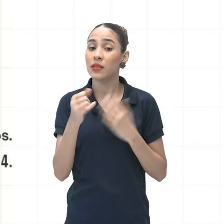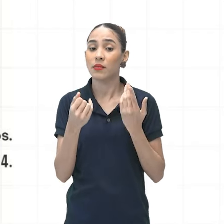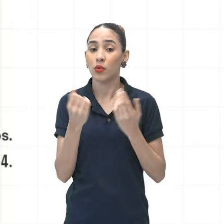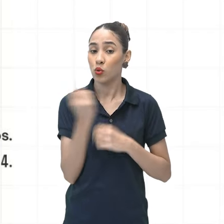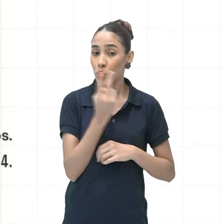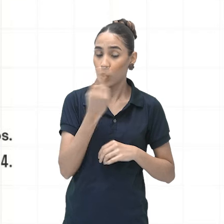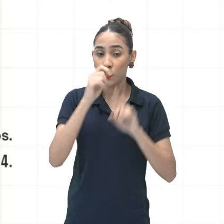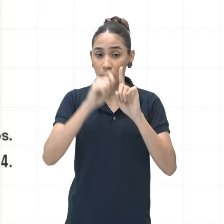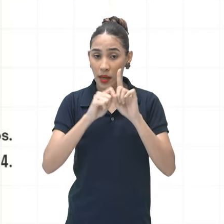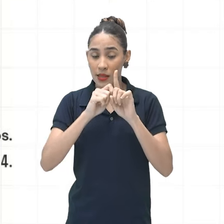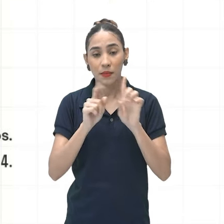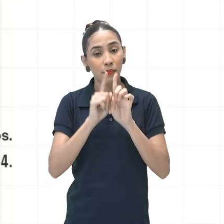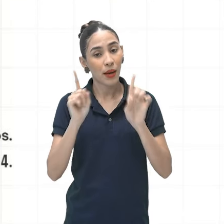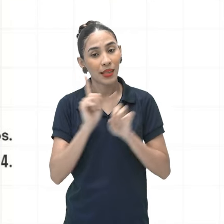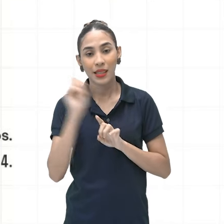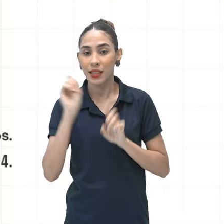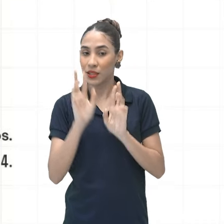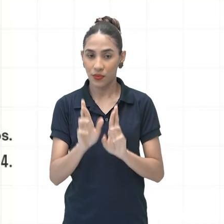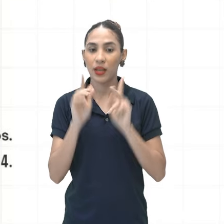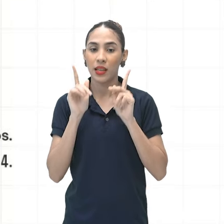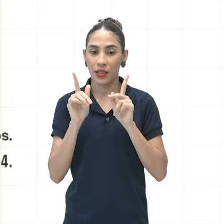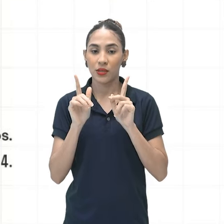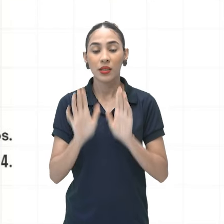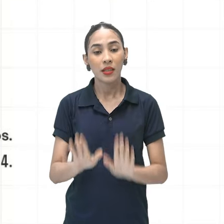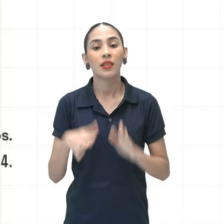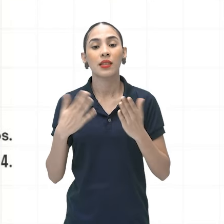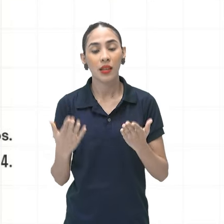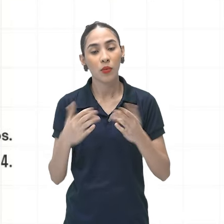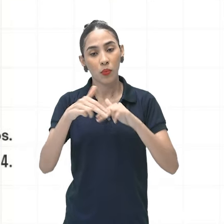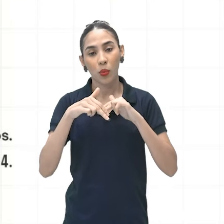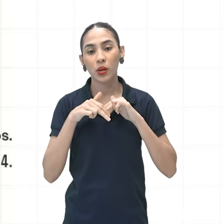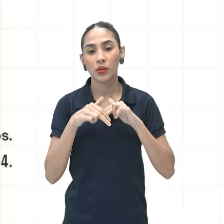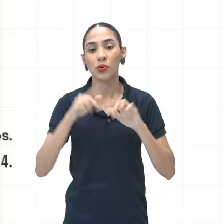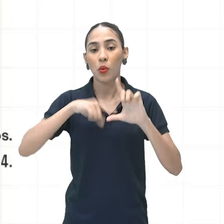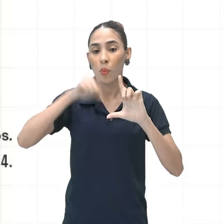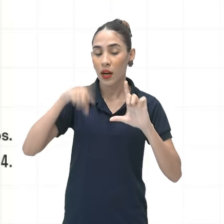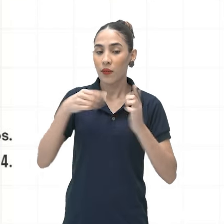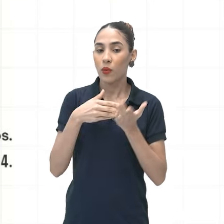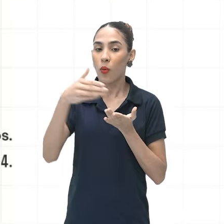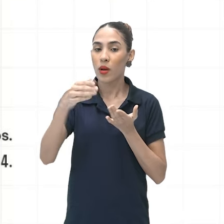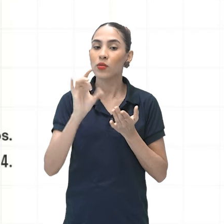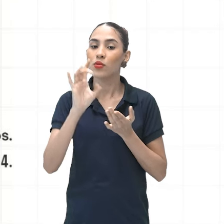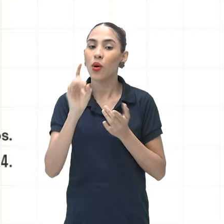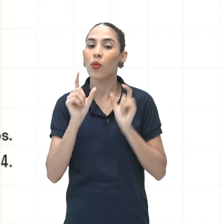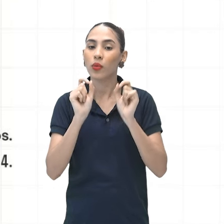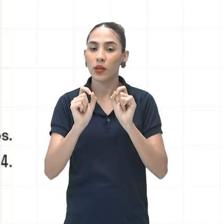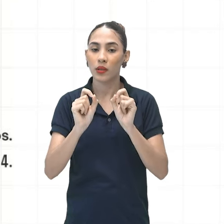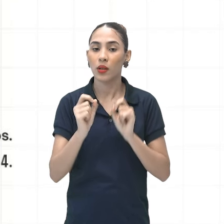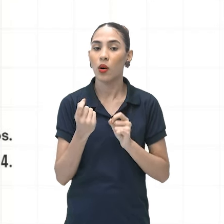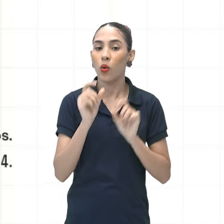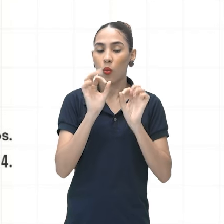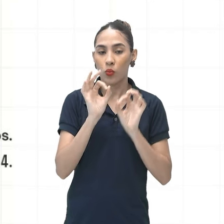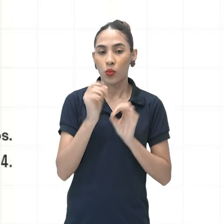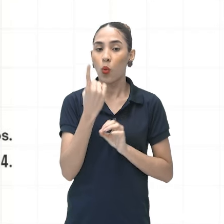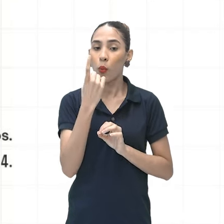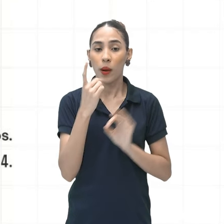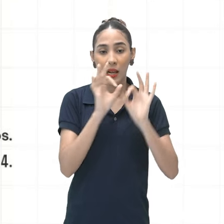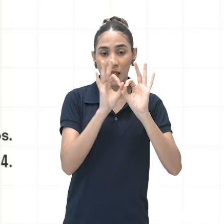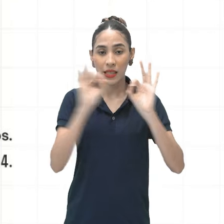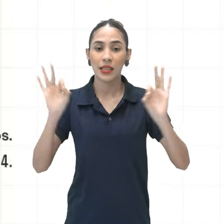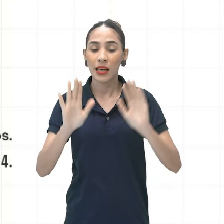2 meses, mas não é o que está acontecendo aqui, né? Então, por isso que o gráfico inicial é somente de uma linha. Então, veja